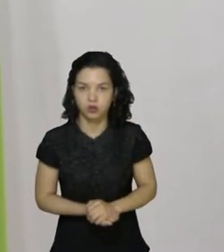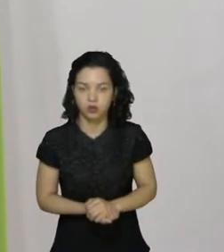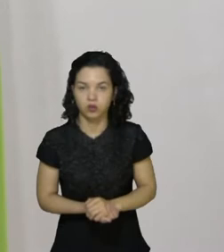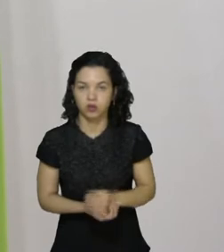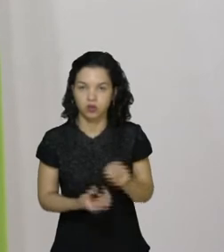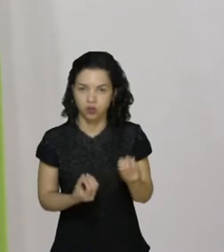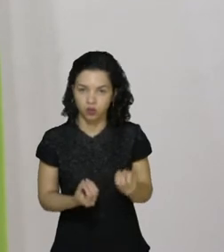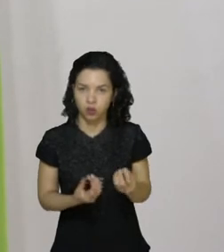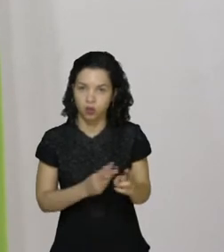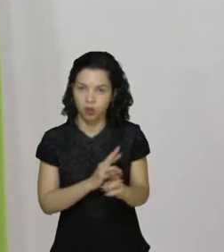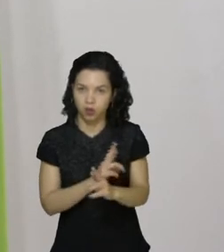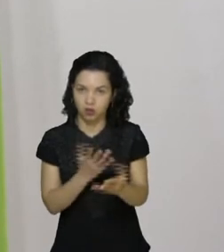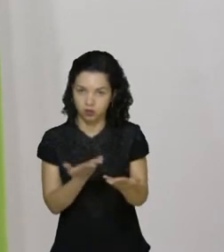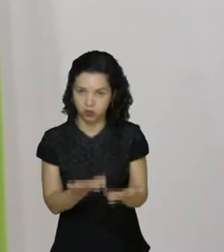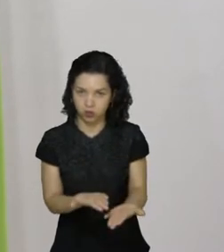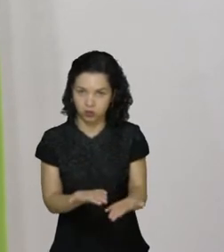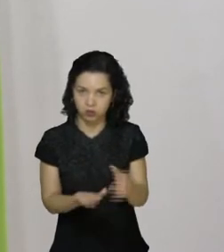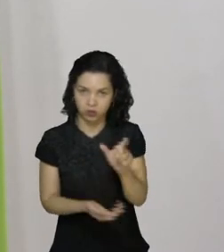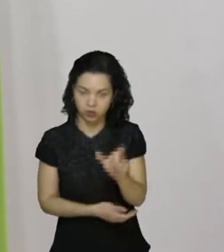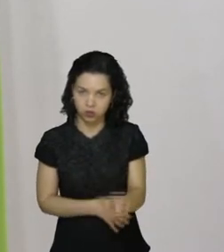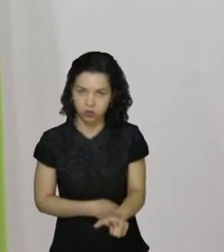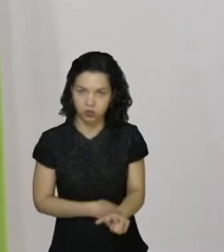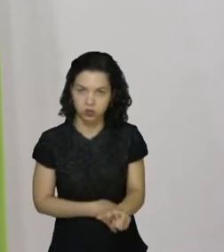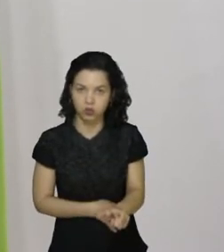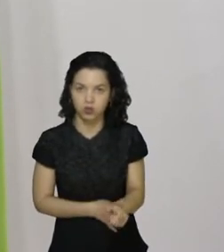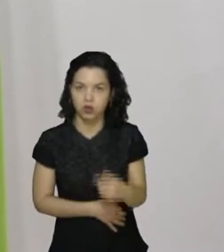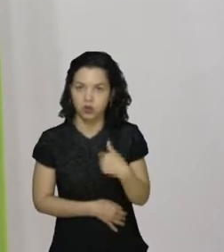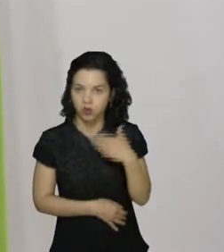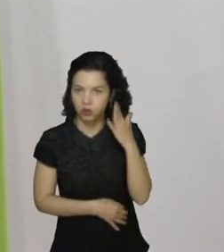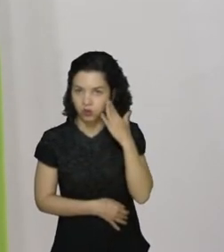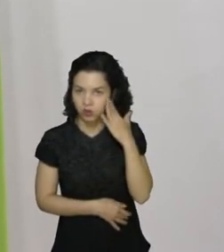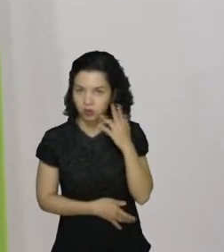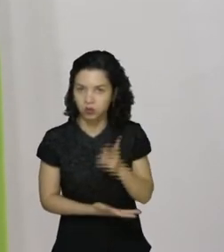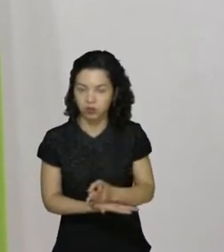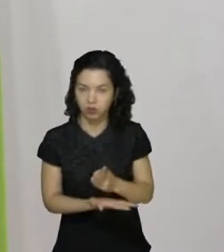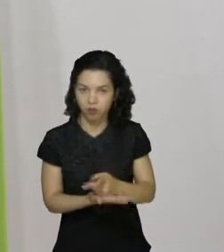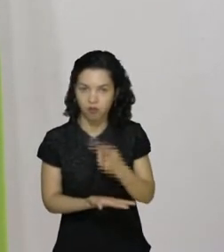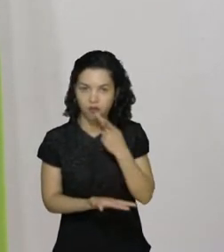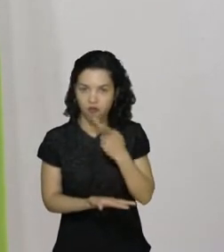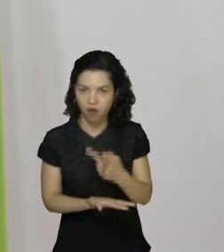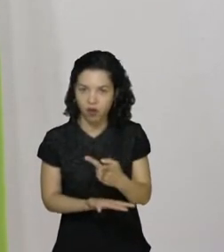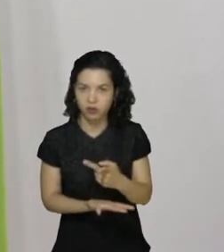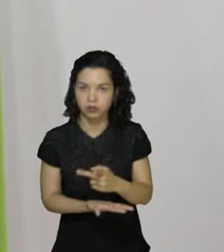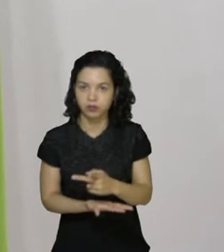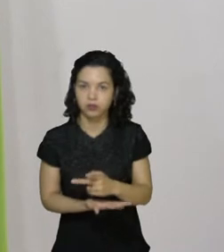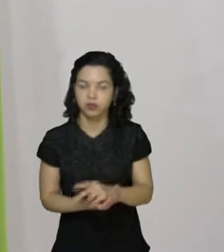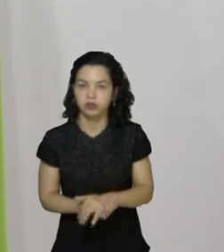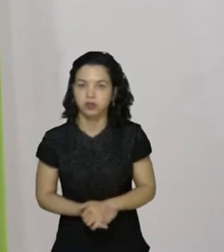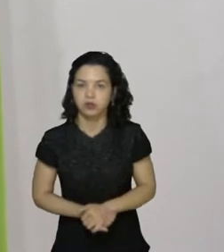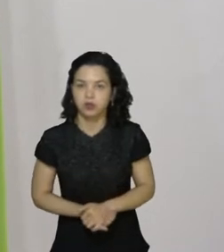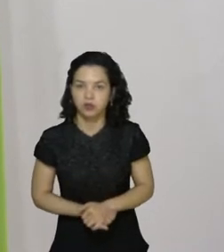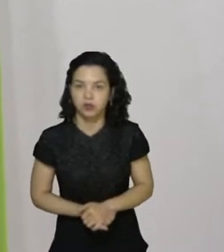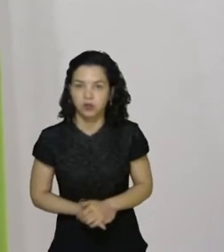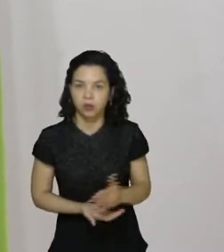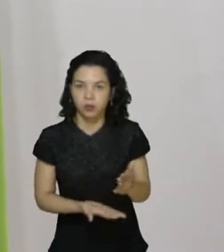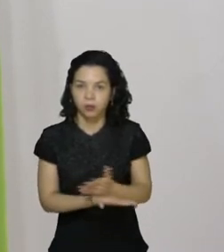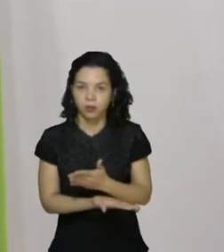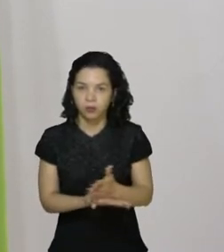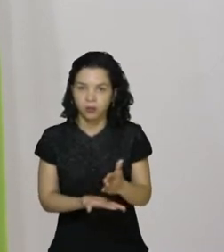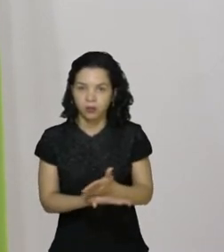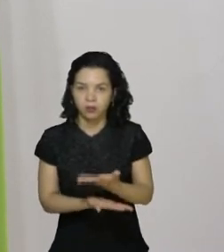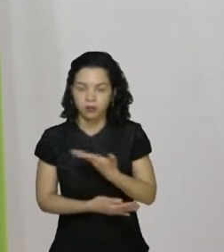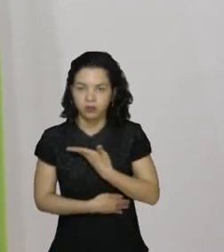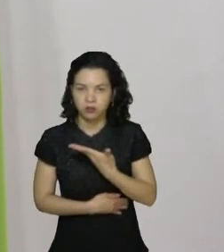com esse paciente. Eu sempre tenho dito e tenho comentado isso com alguns